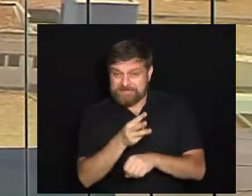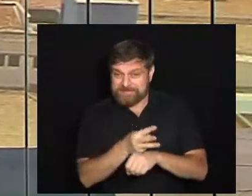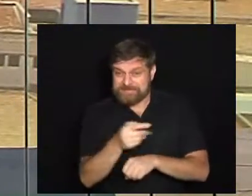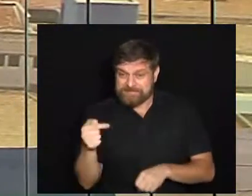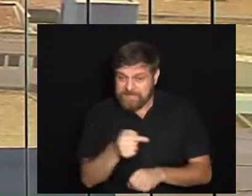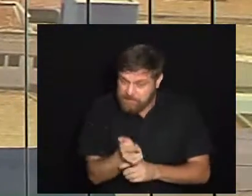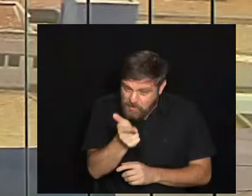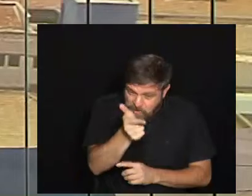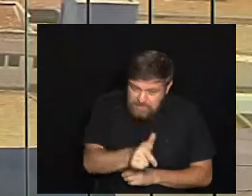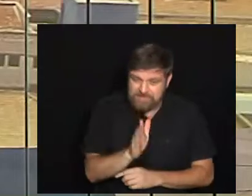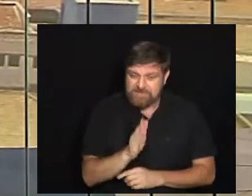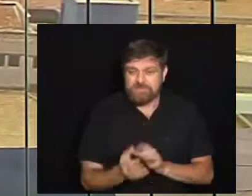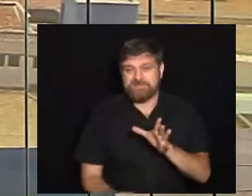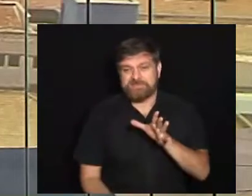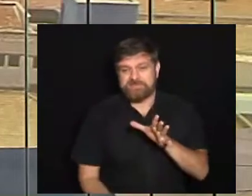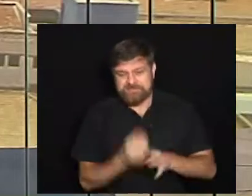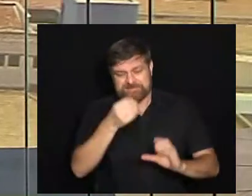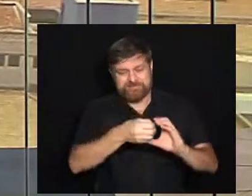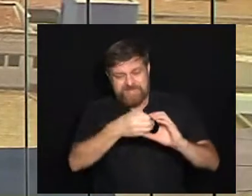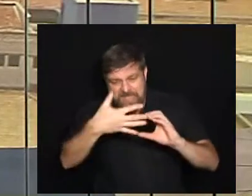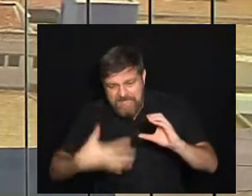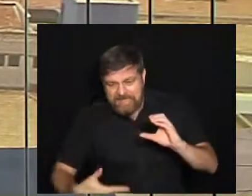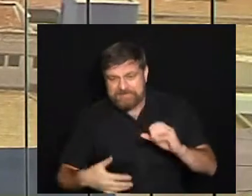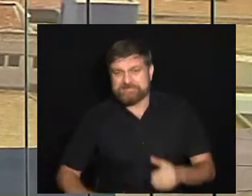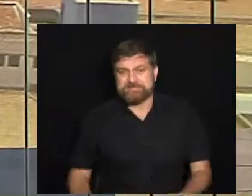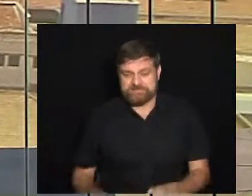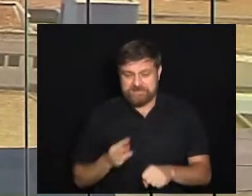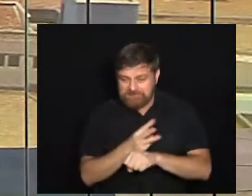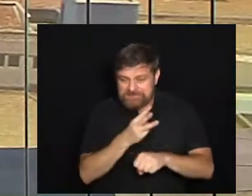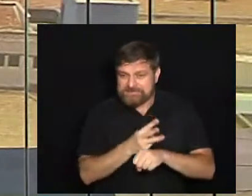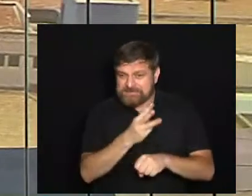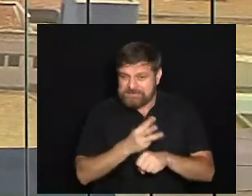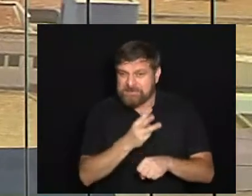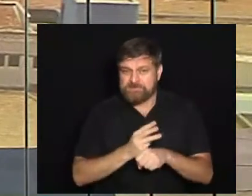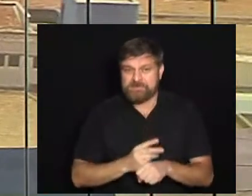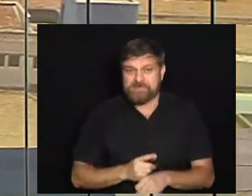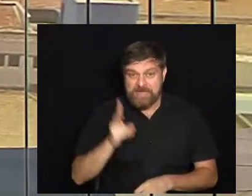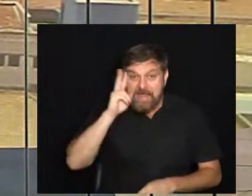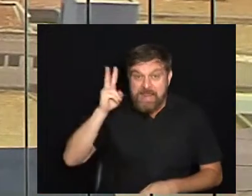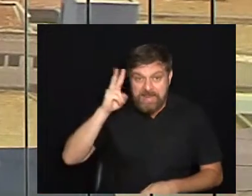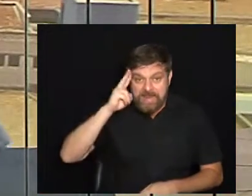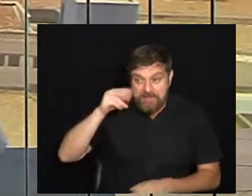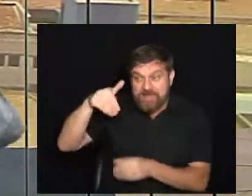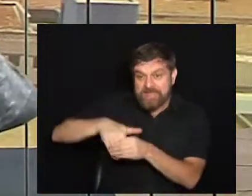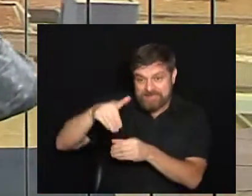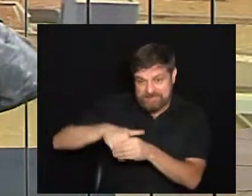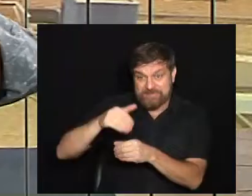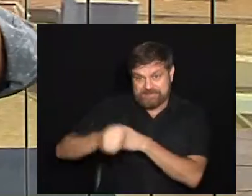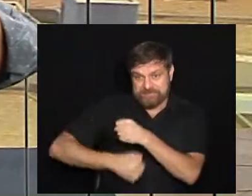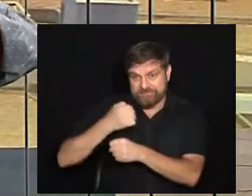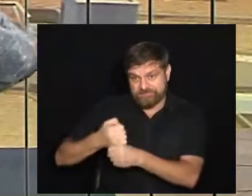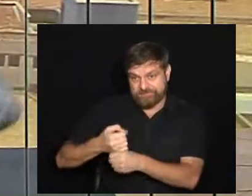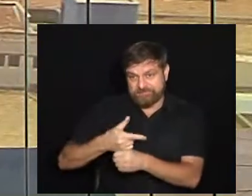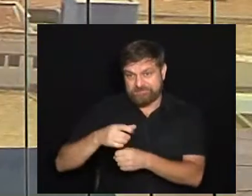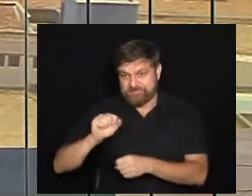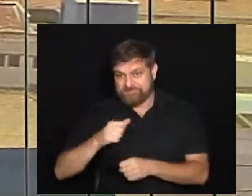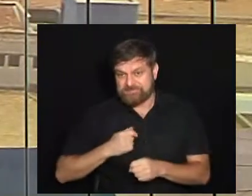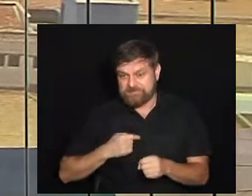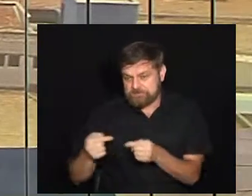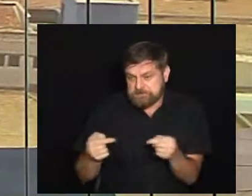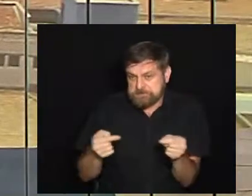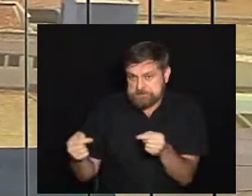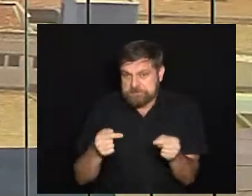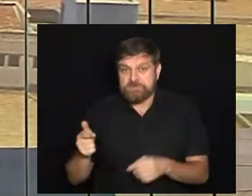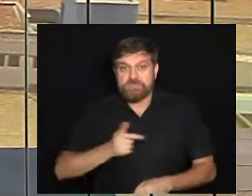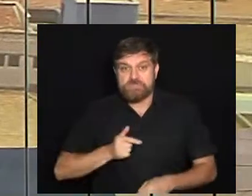criou mais uma vez como já tem sido característica do whatsapp em momentos de tensionamento quem viu as eleições 2018 sabe disso né uma rede com uma imensa